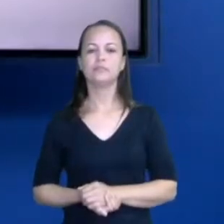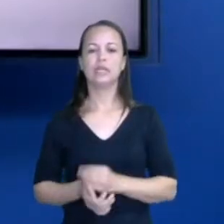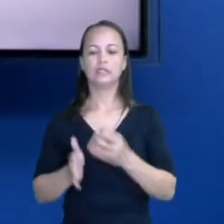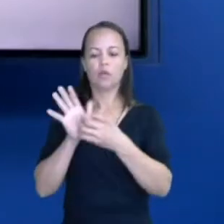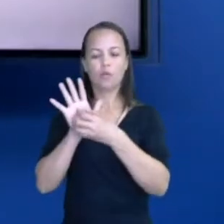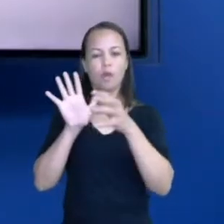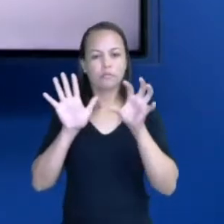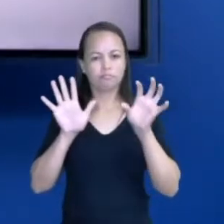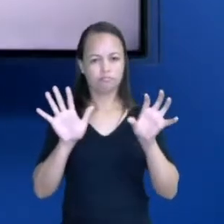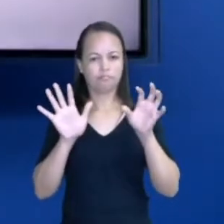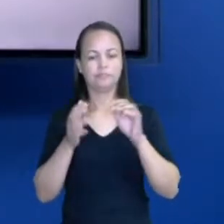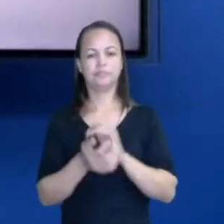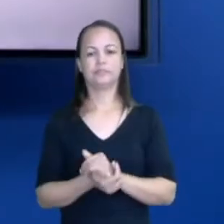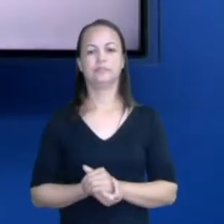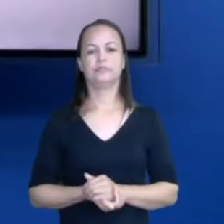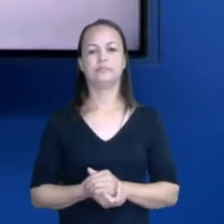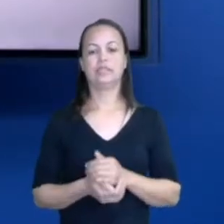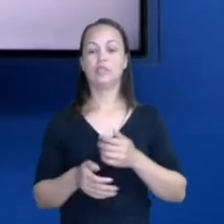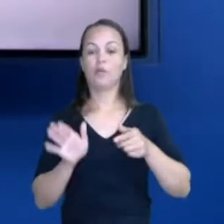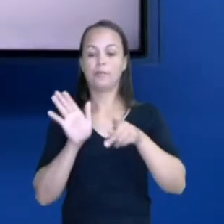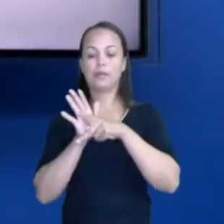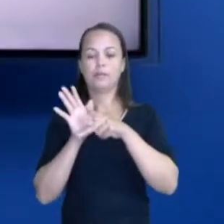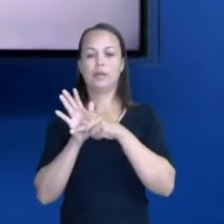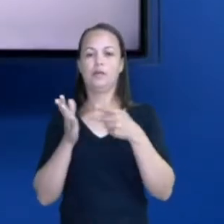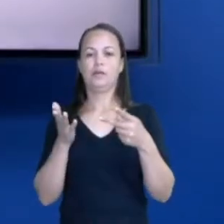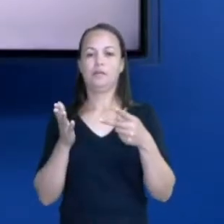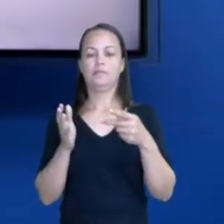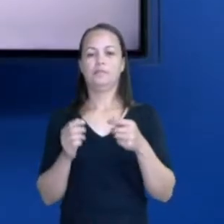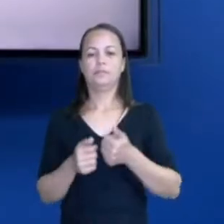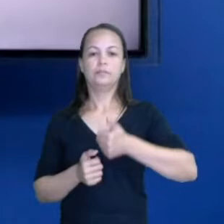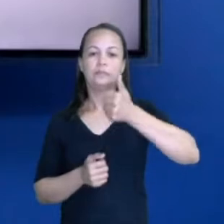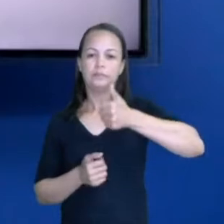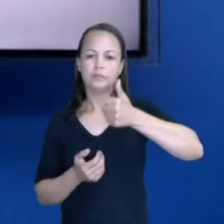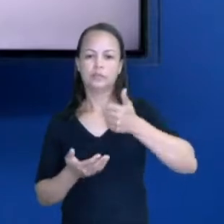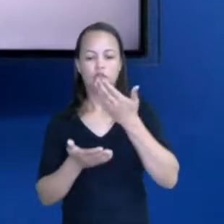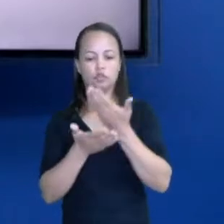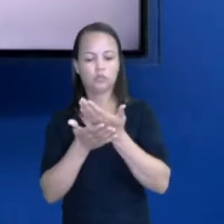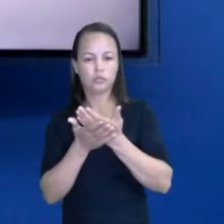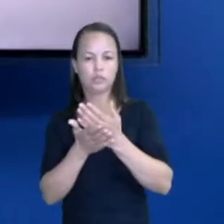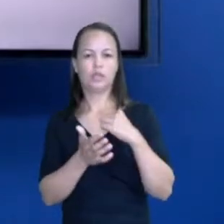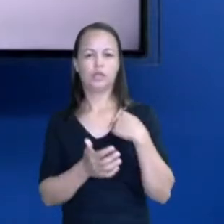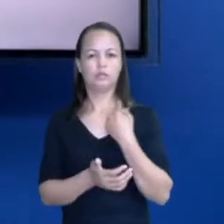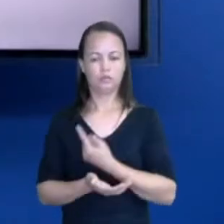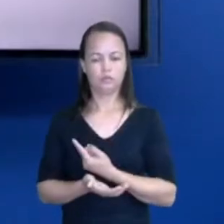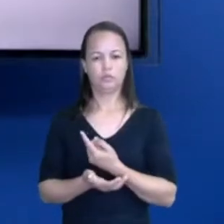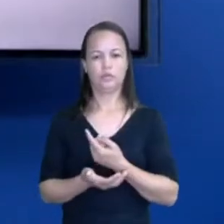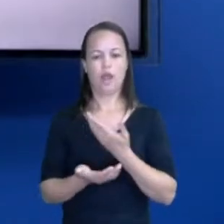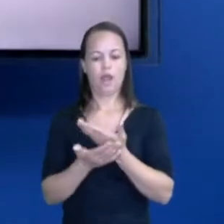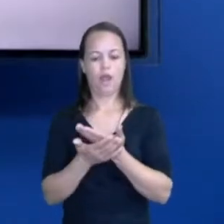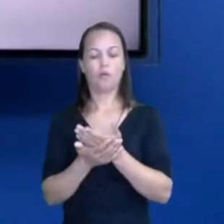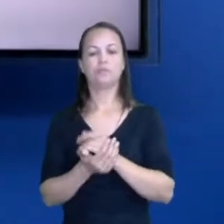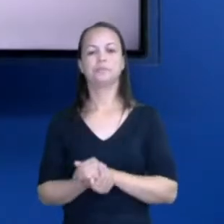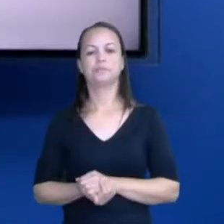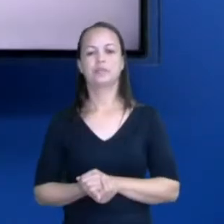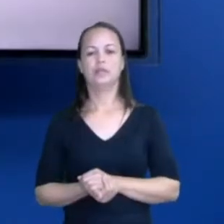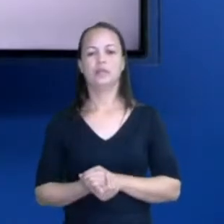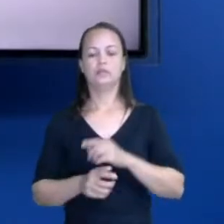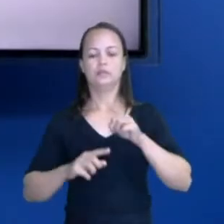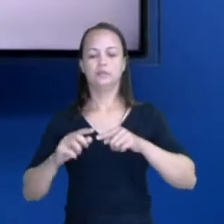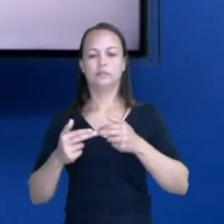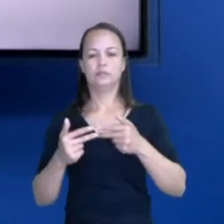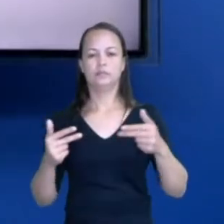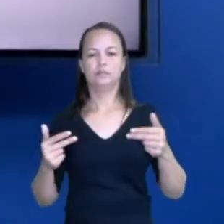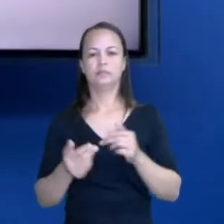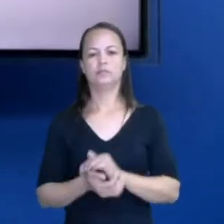bem. Essa é a primeira propriedade que nós estudamos nessa nossa aula, tá certo? A respeito dos